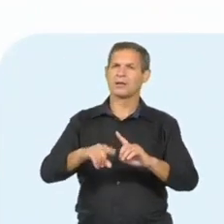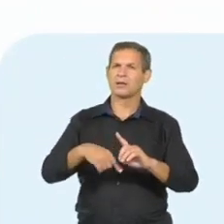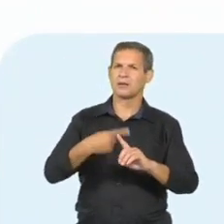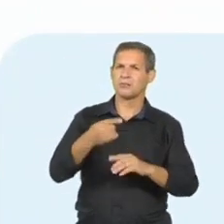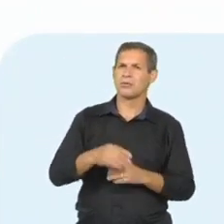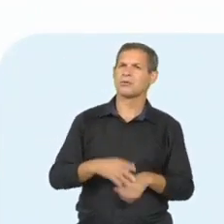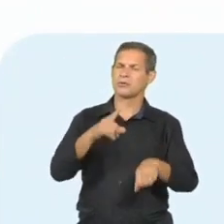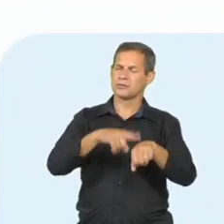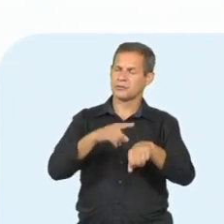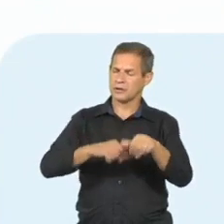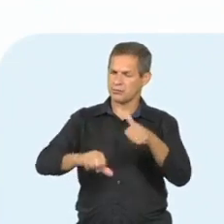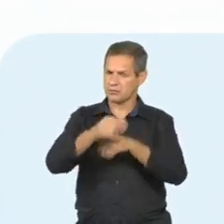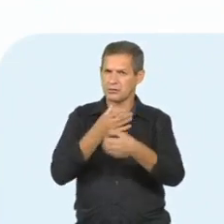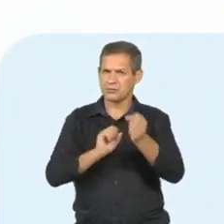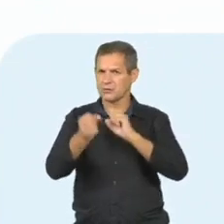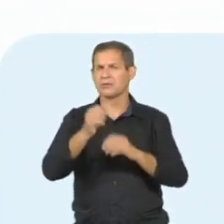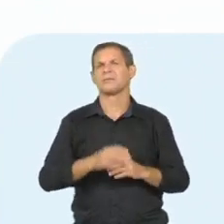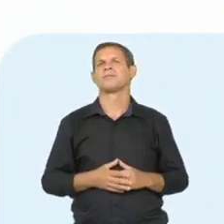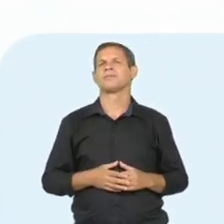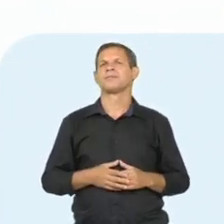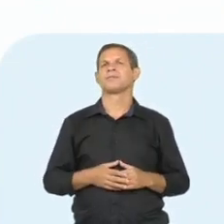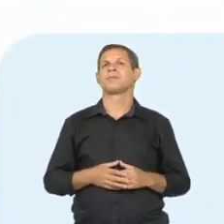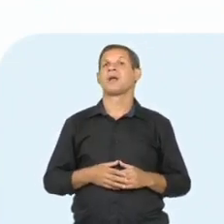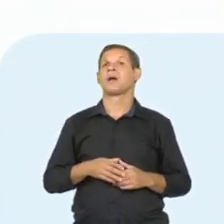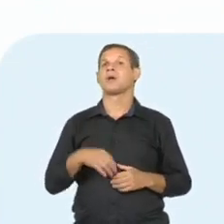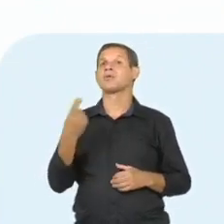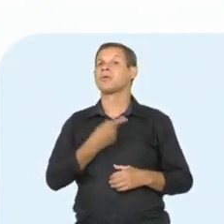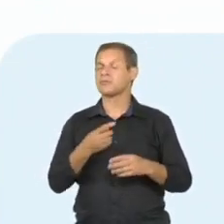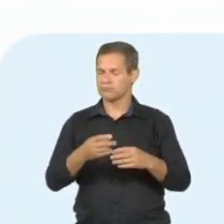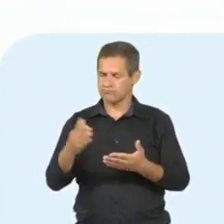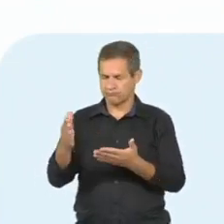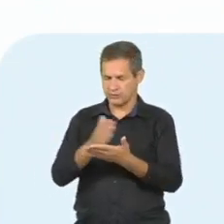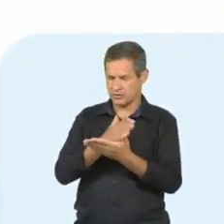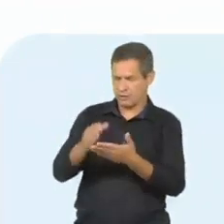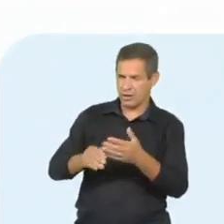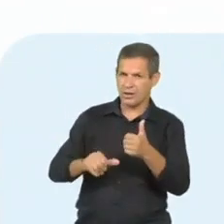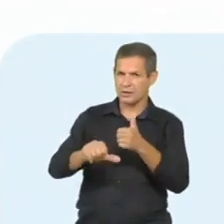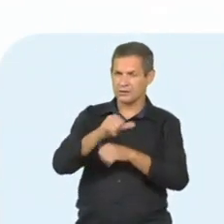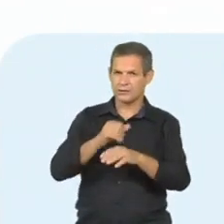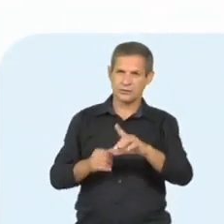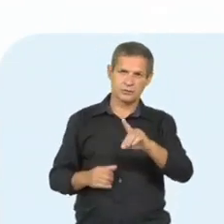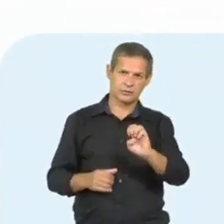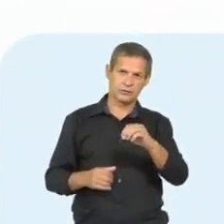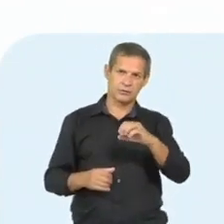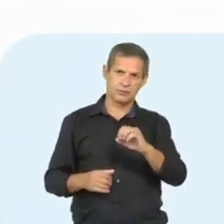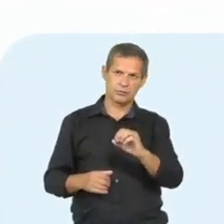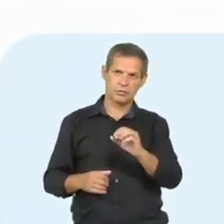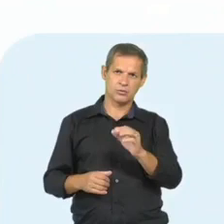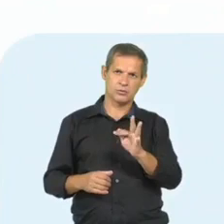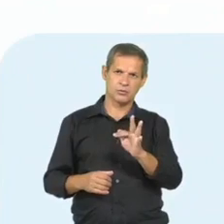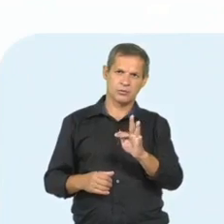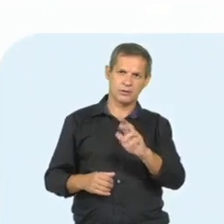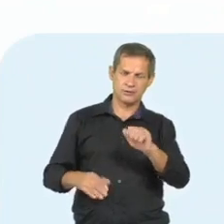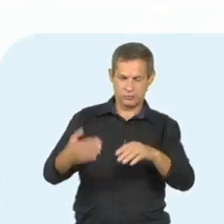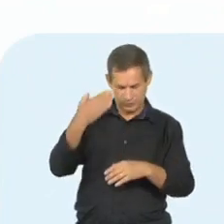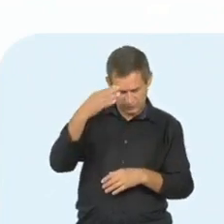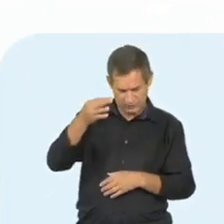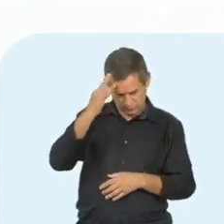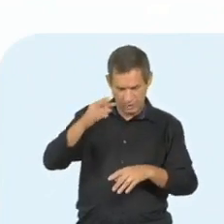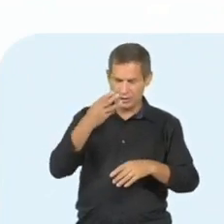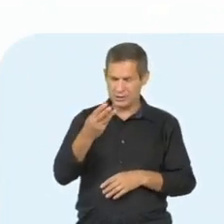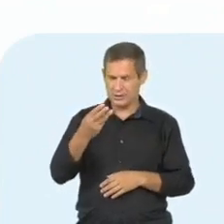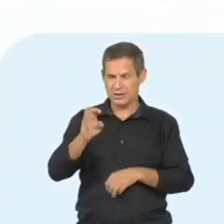do período de Revolução Industrial. Bom, nós podemos dividir a transição demográfica, o seu entendimento dessa teoria, em